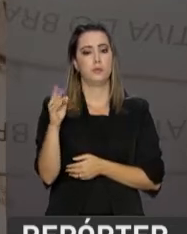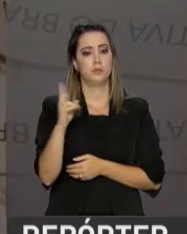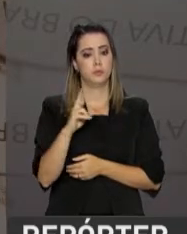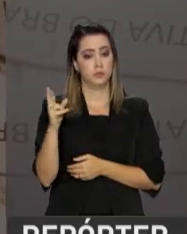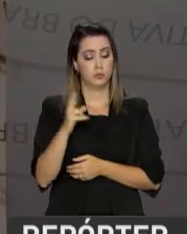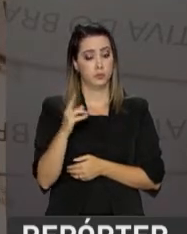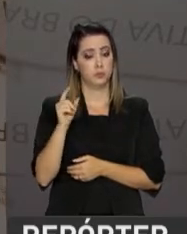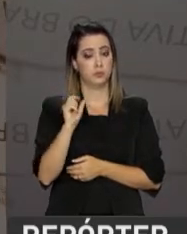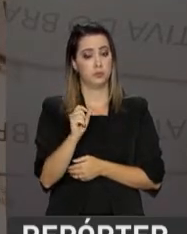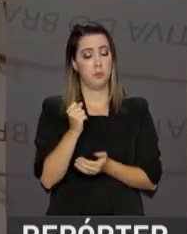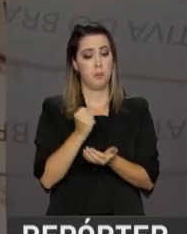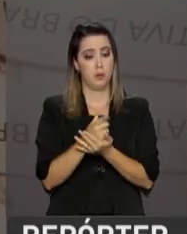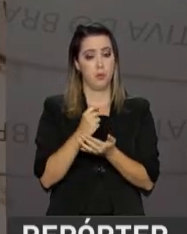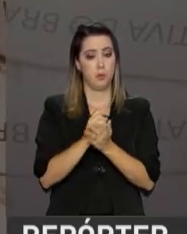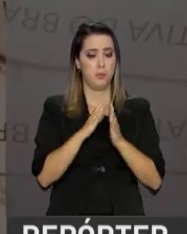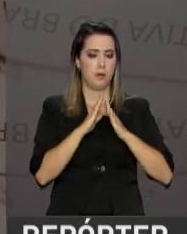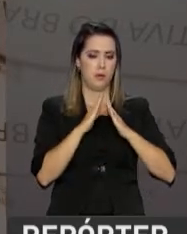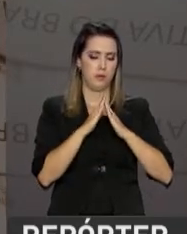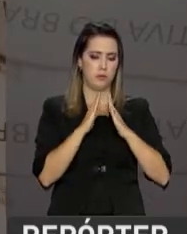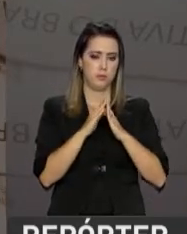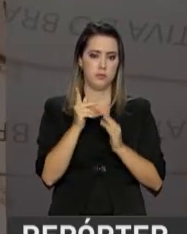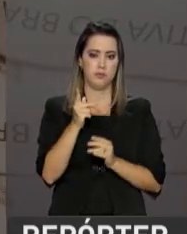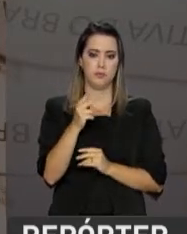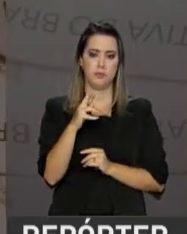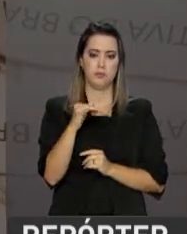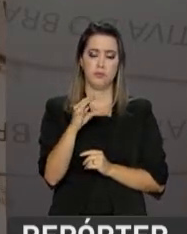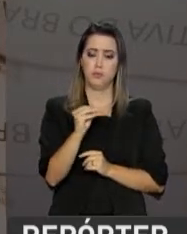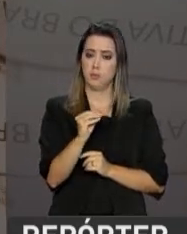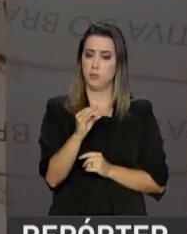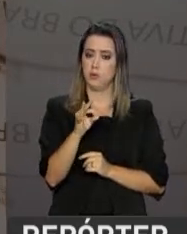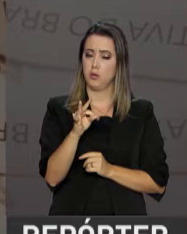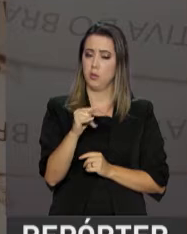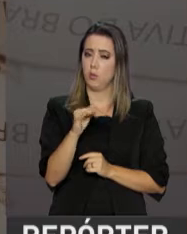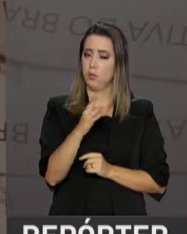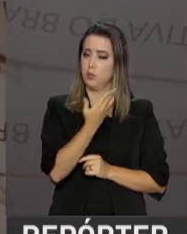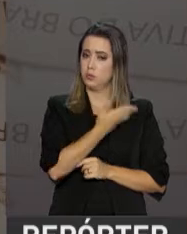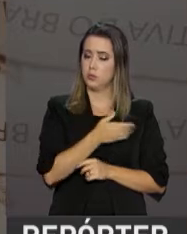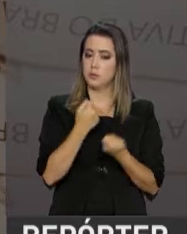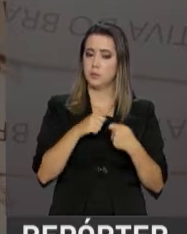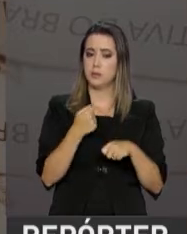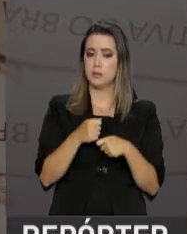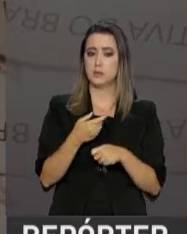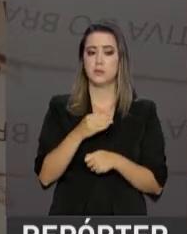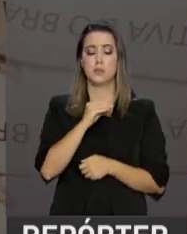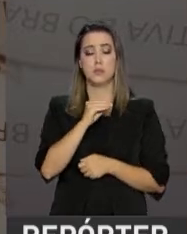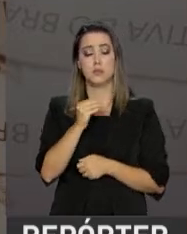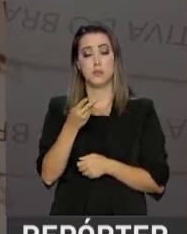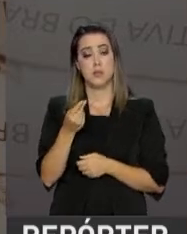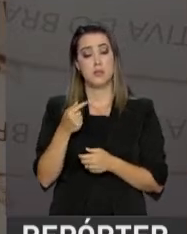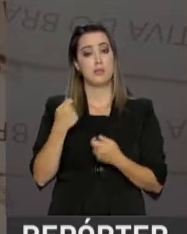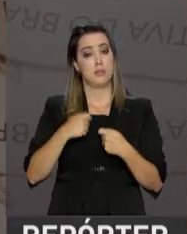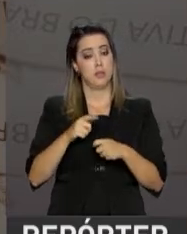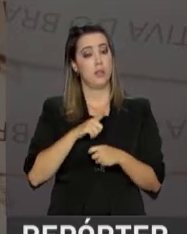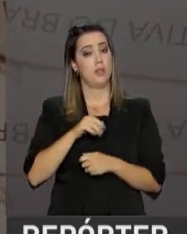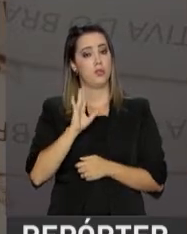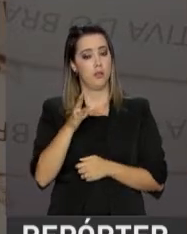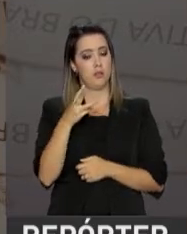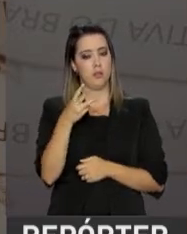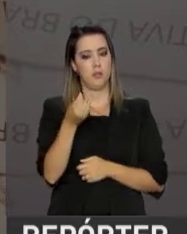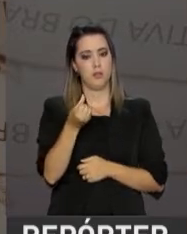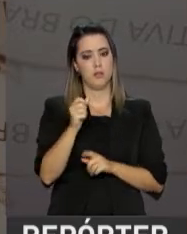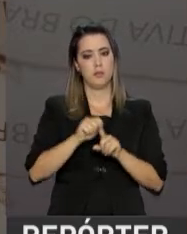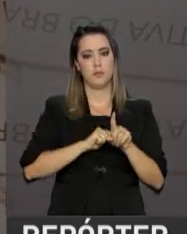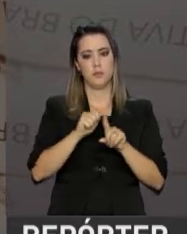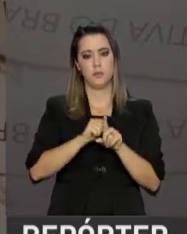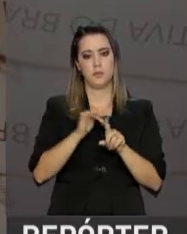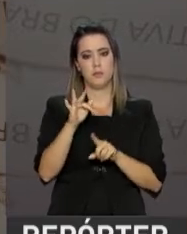para comprar um imóvel pelo pró cotista trabalhador deve comprovar no mínimo 36 meses de trabalho sob